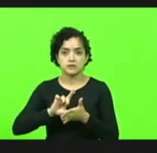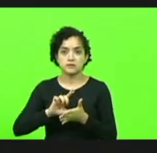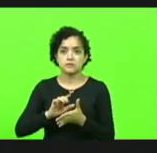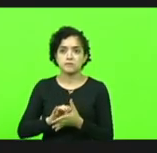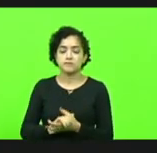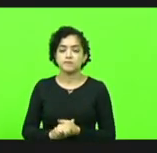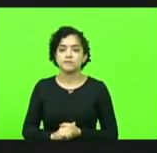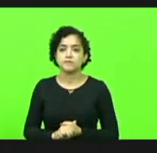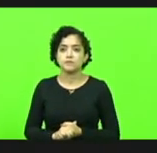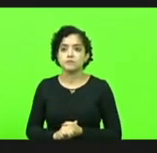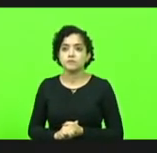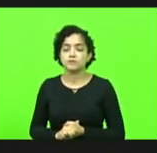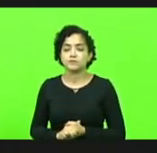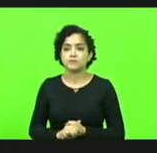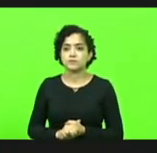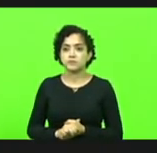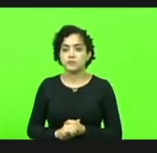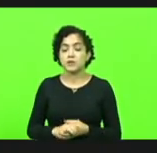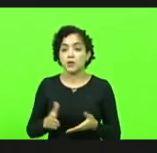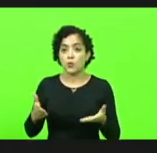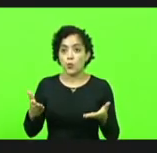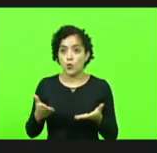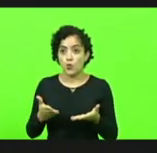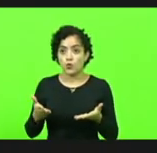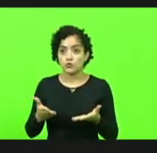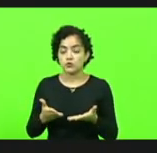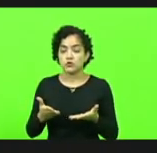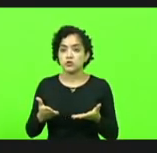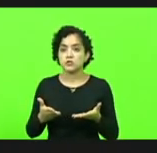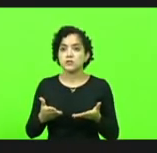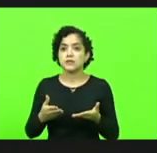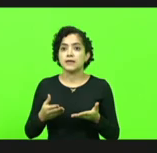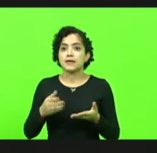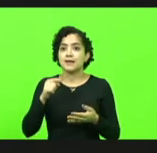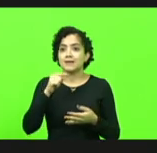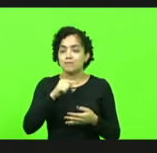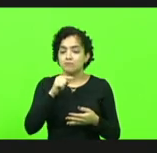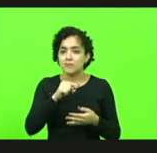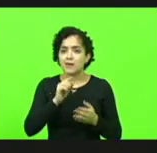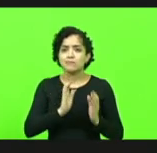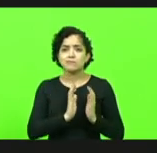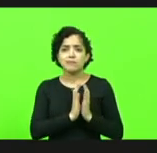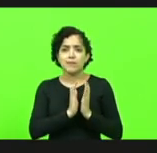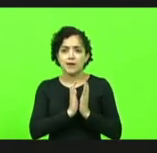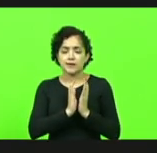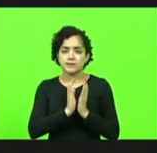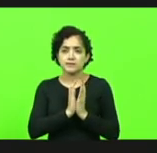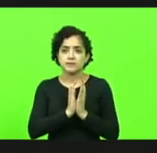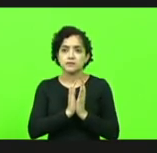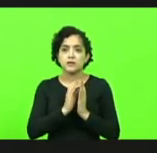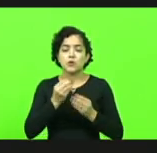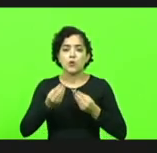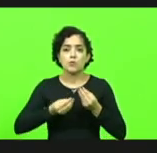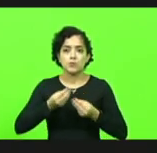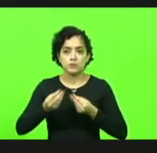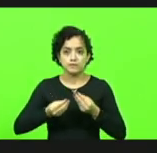defendidas. Então, hoje, a situação da APAES de Jaraguá do Sul. Nós